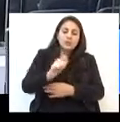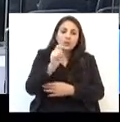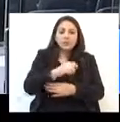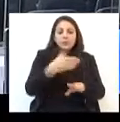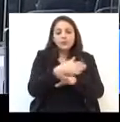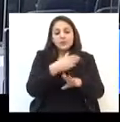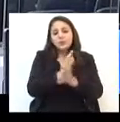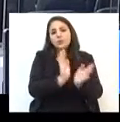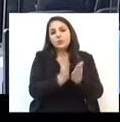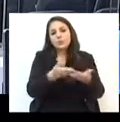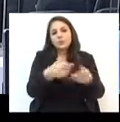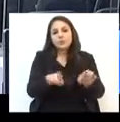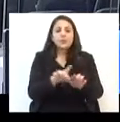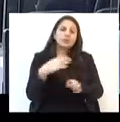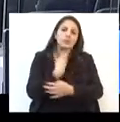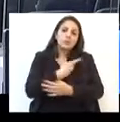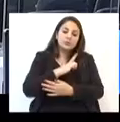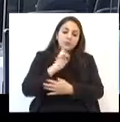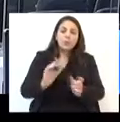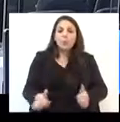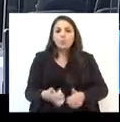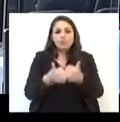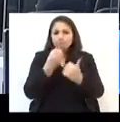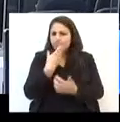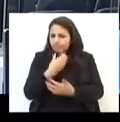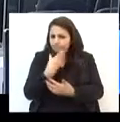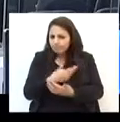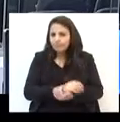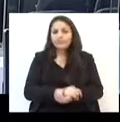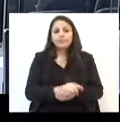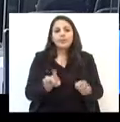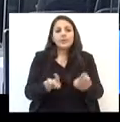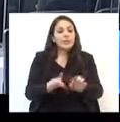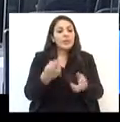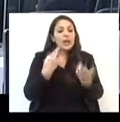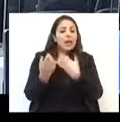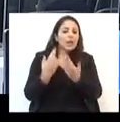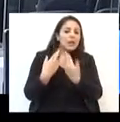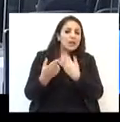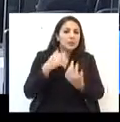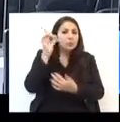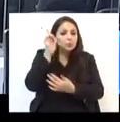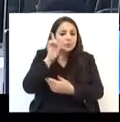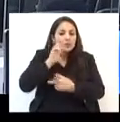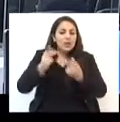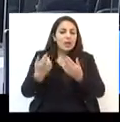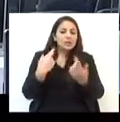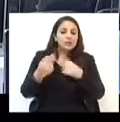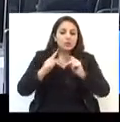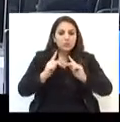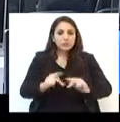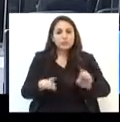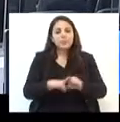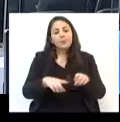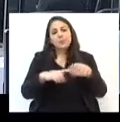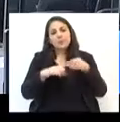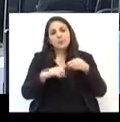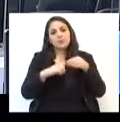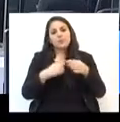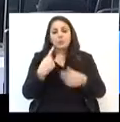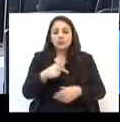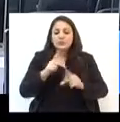do comitê, eles têm uma qualificação muito boa de se interrelacionar com o público, e